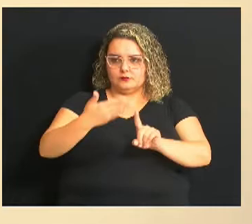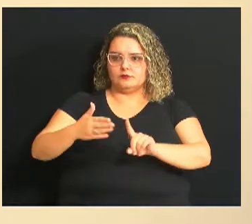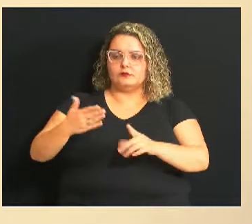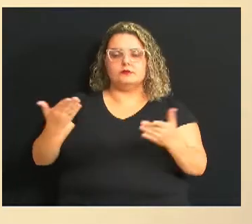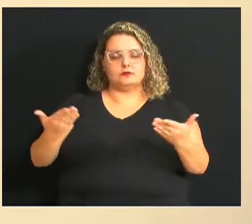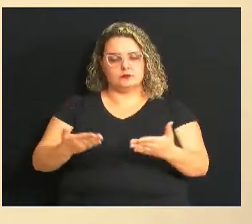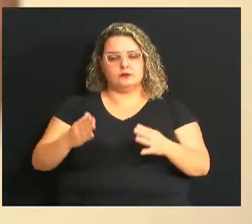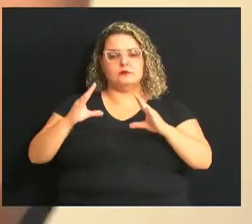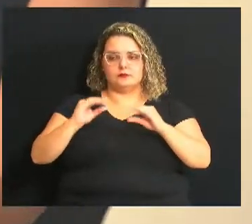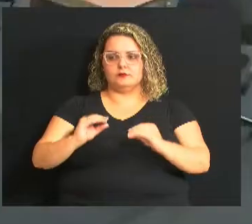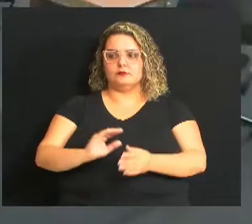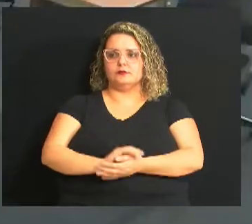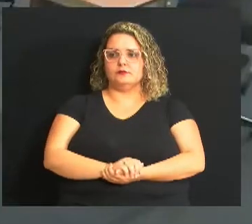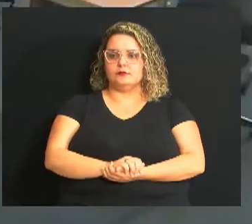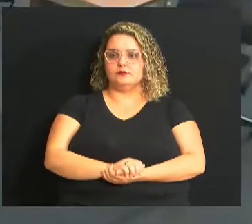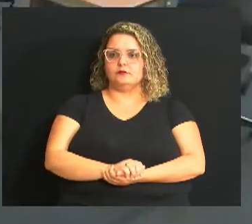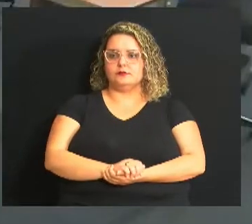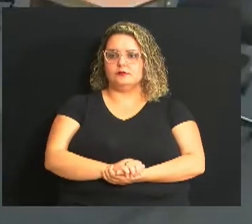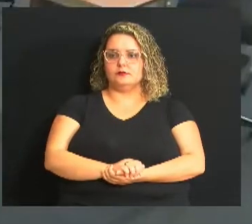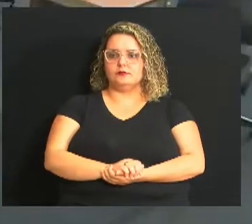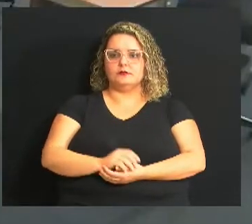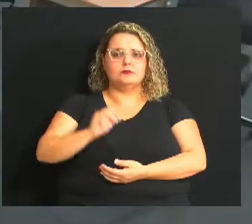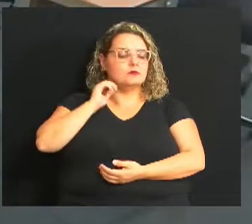desta noite.